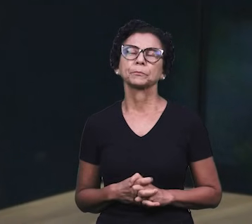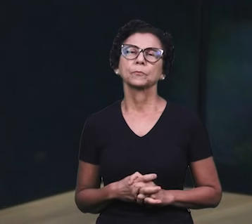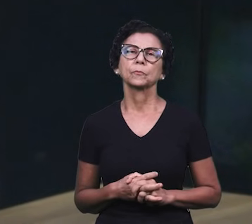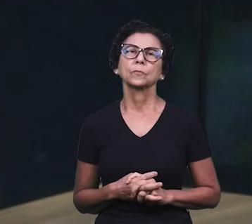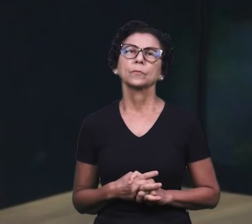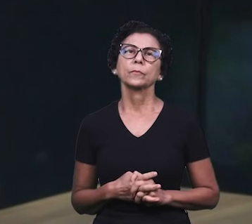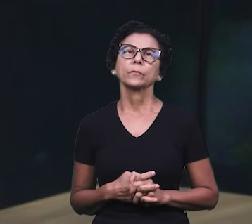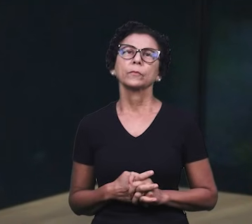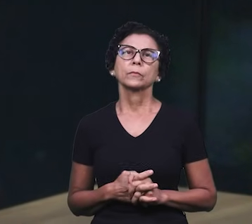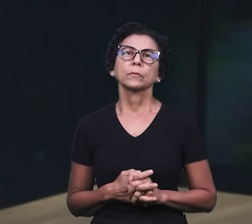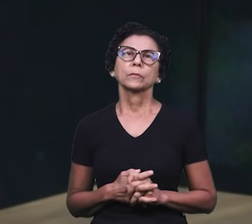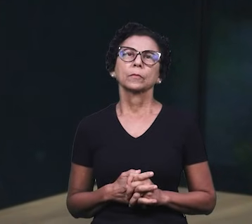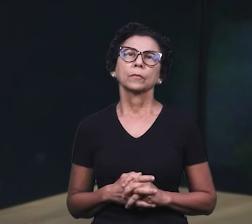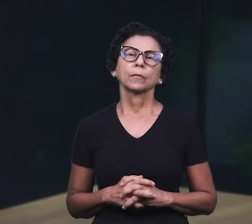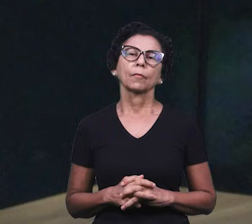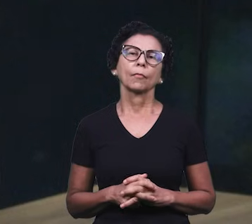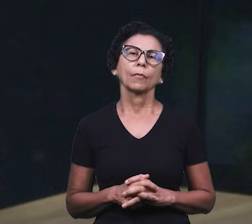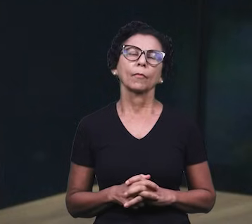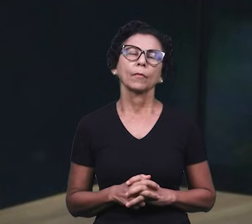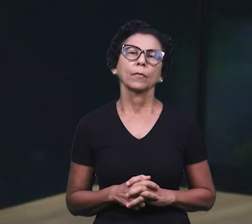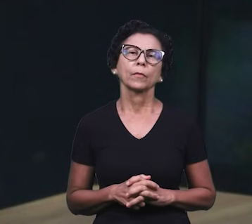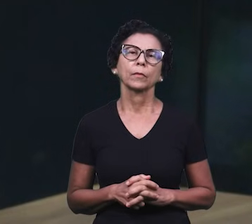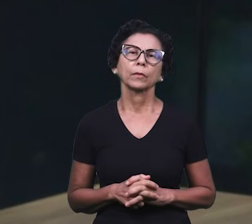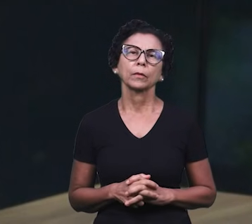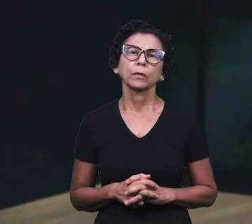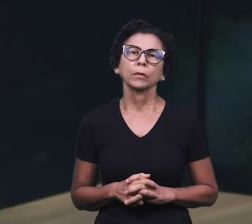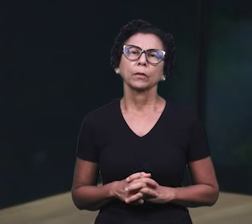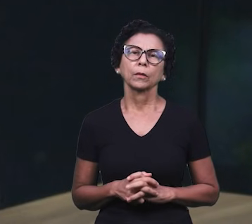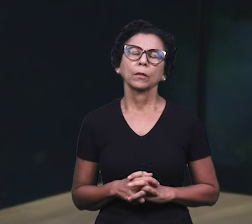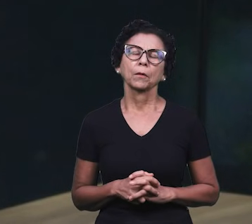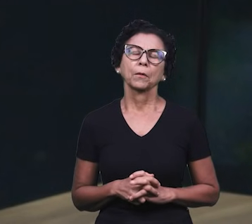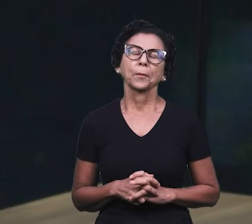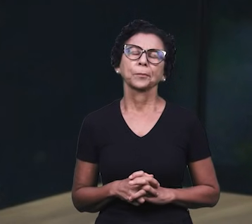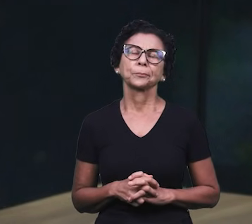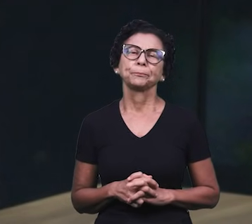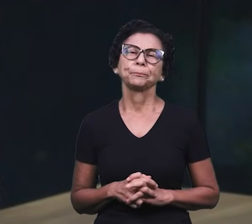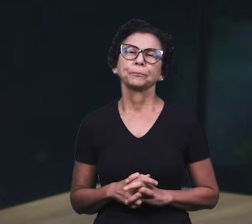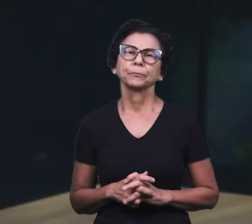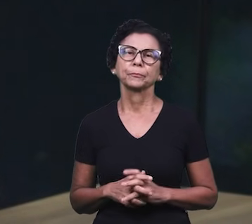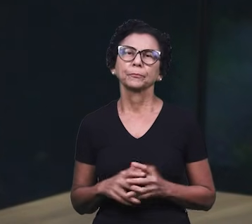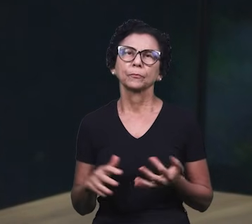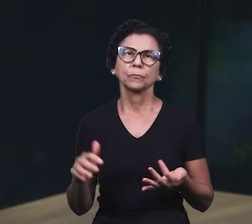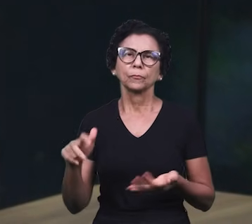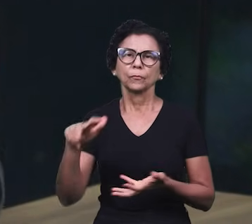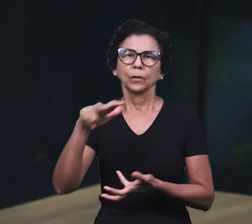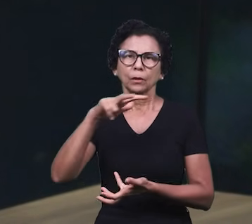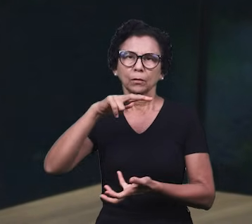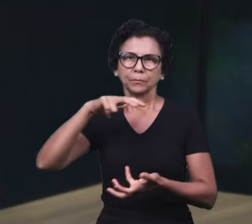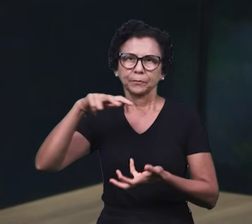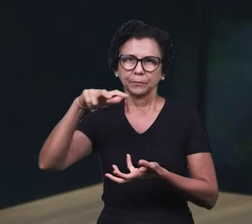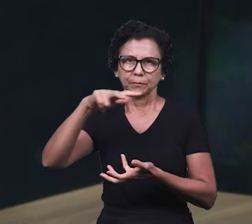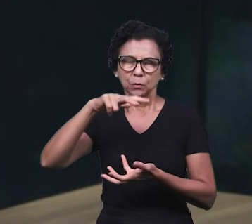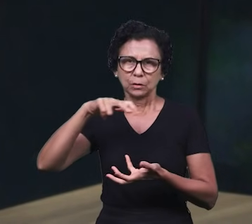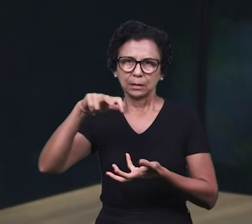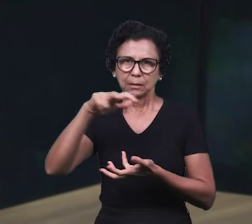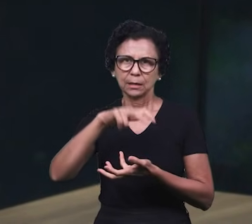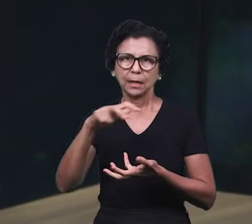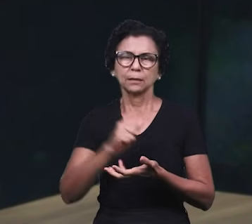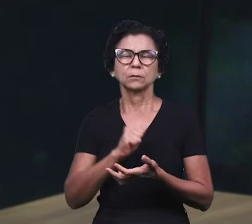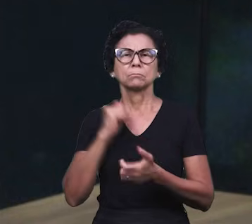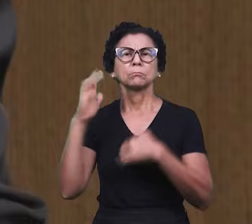seguinte: quais os últimos avanços do uso do satélite nas transmissões de